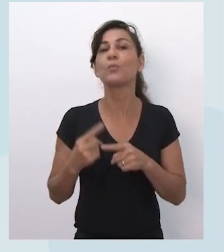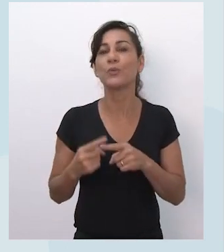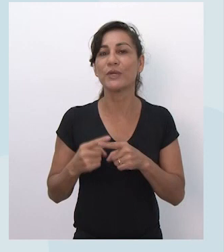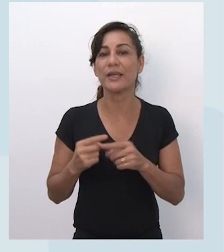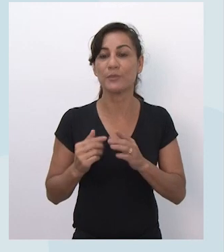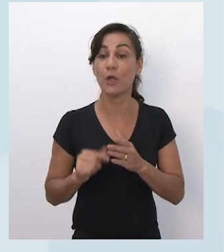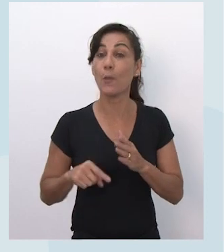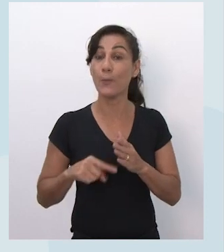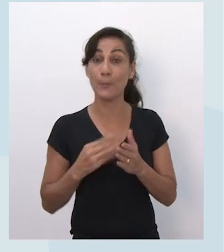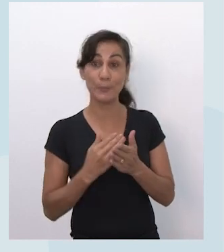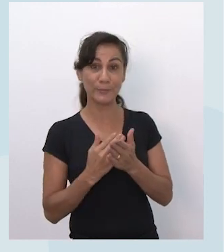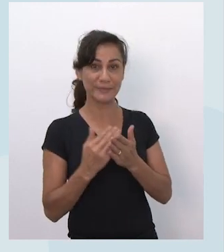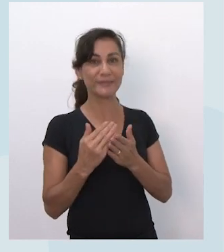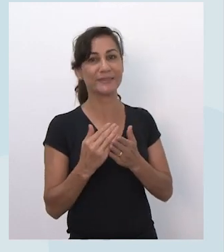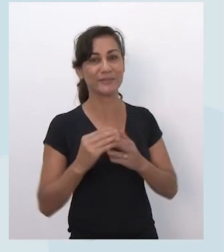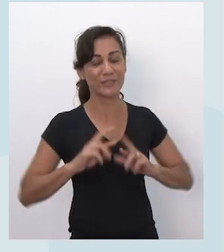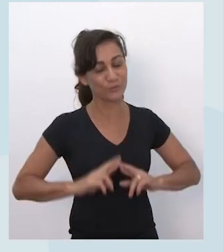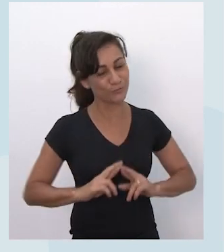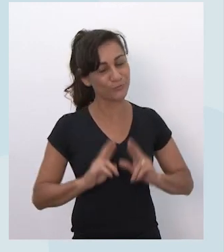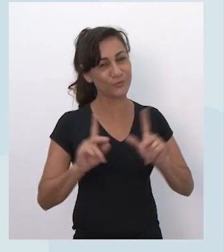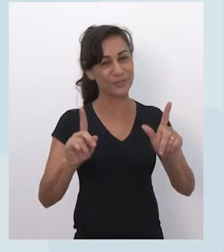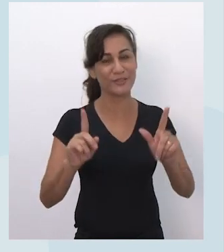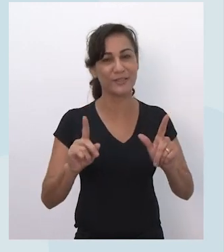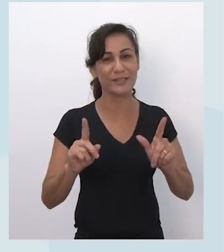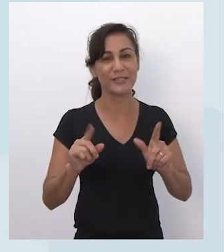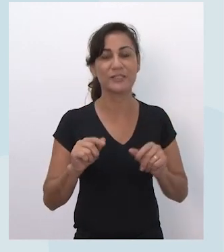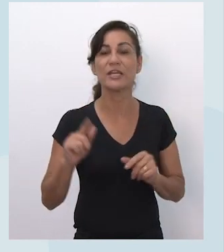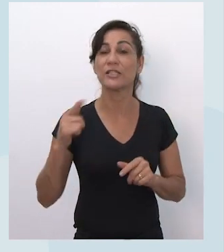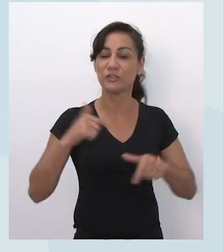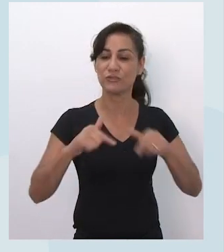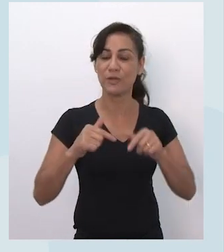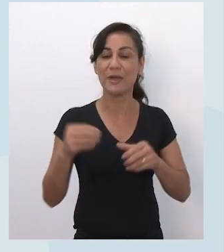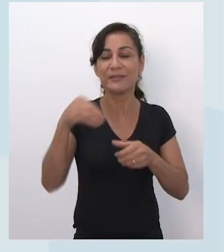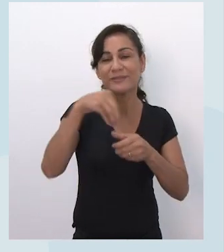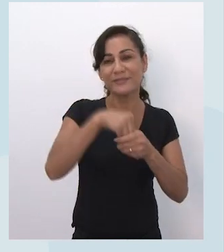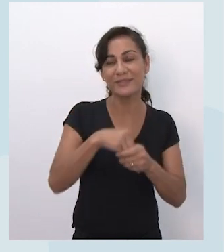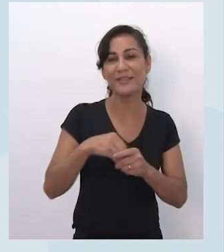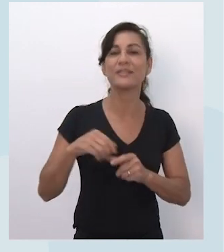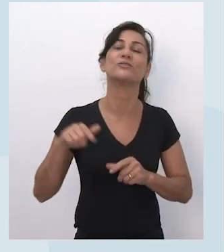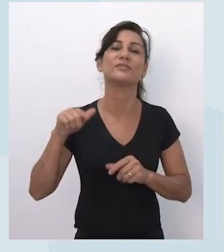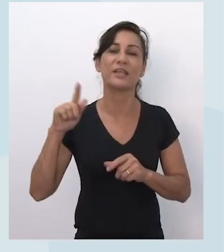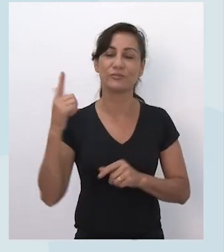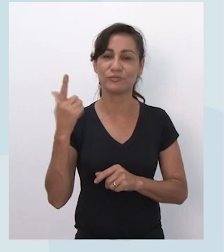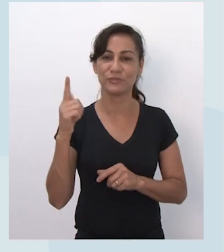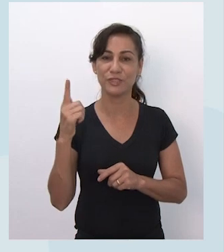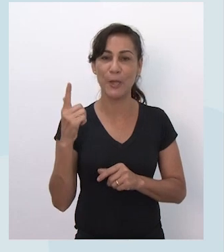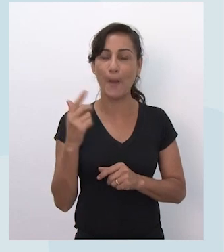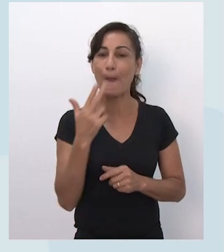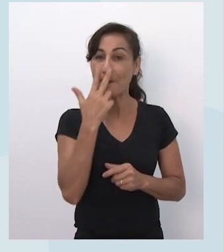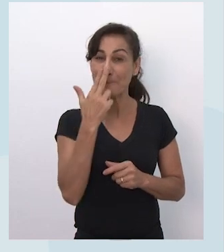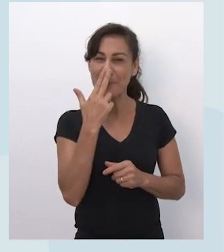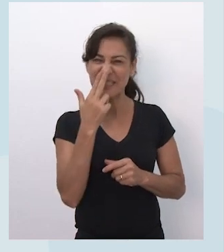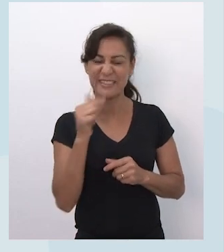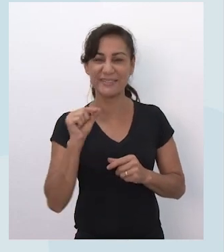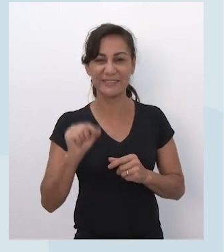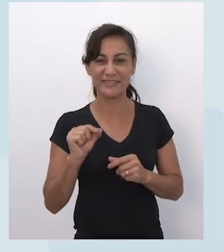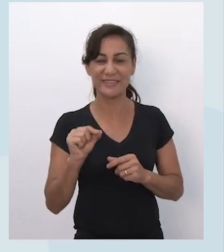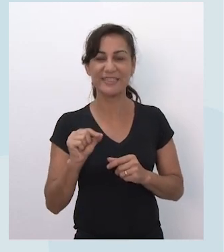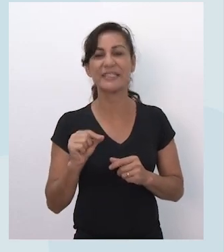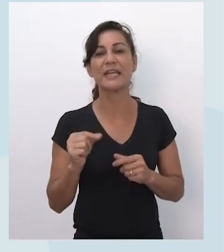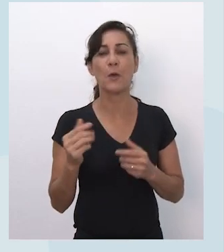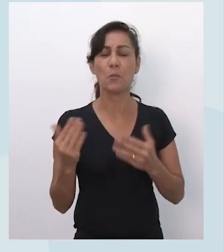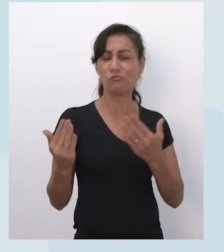princípio da diferenciação que a gente trabalha em geografia. Esse princípio, ele é muito semelhante ao de analogia, né? Mas tem aí as